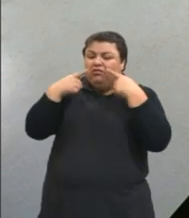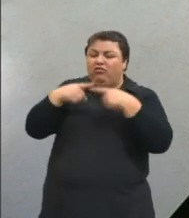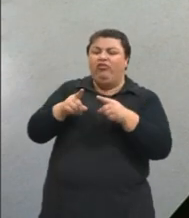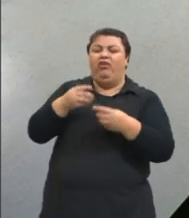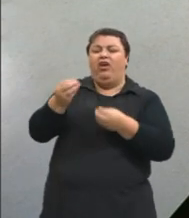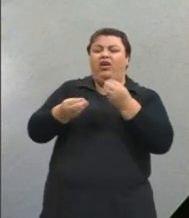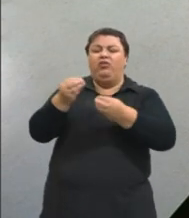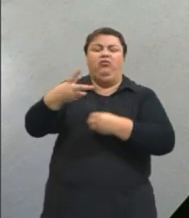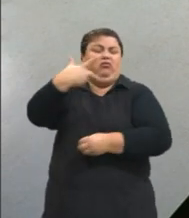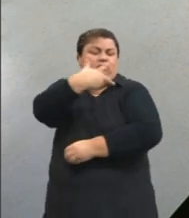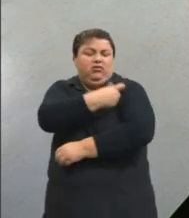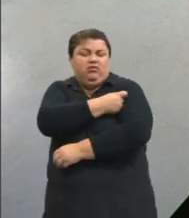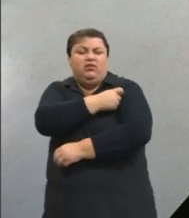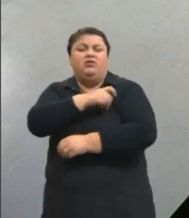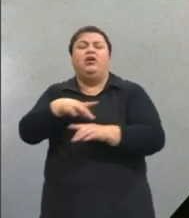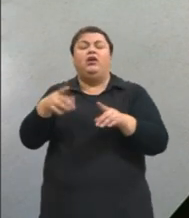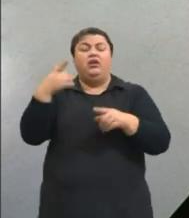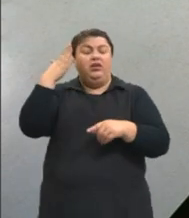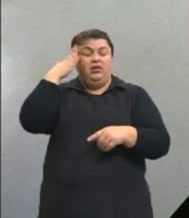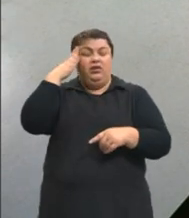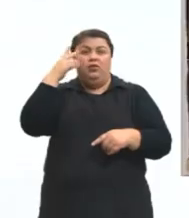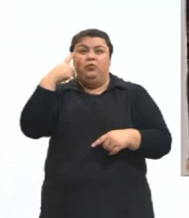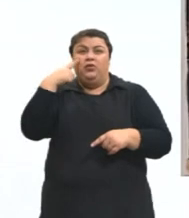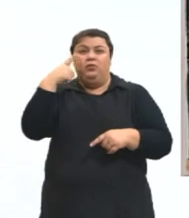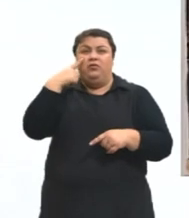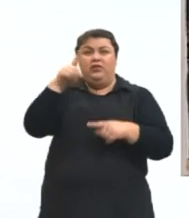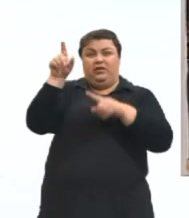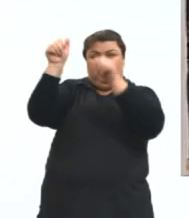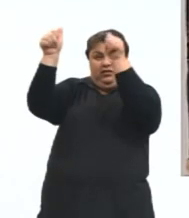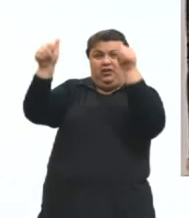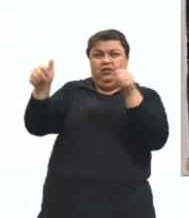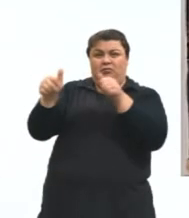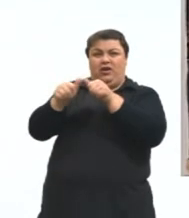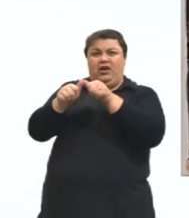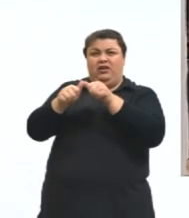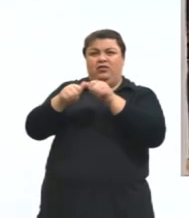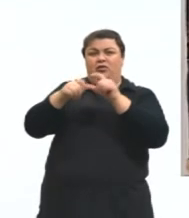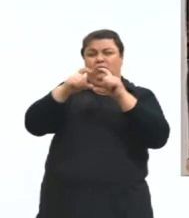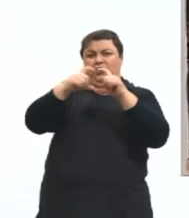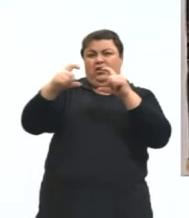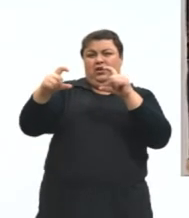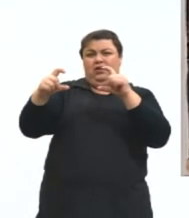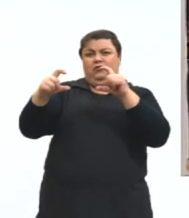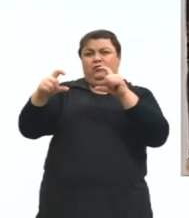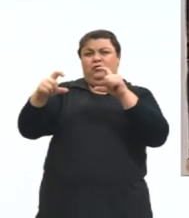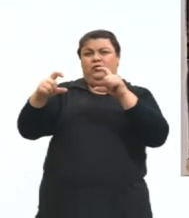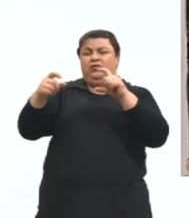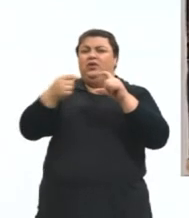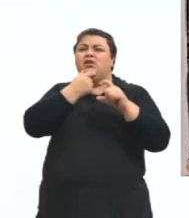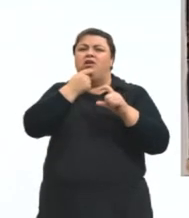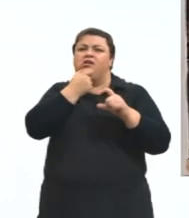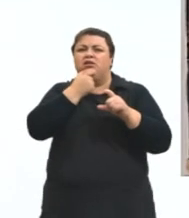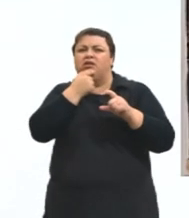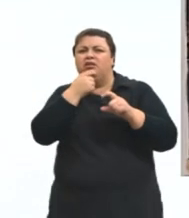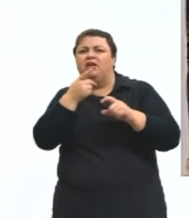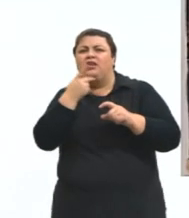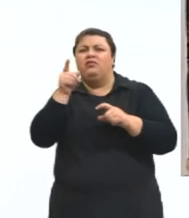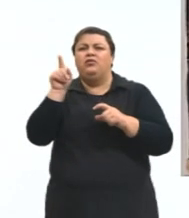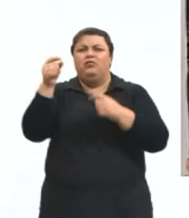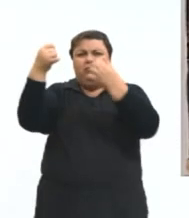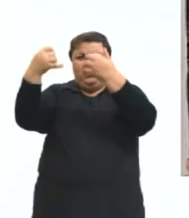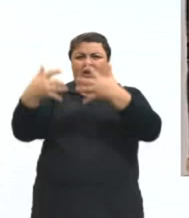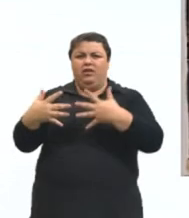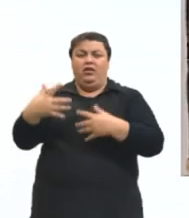processo de vacinação. E aqui a gente pode ver nessa imagem uma charge, uma gravura inglesa, que eles diziam que quem